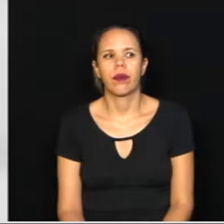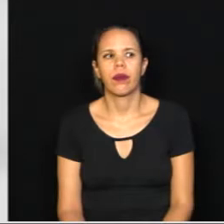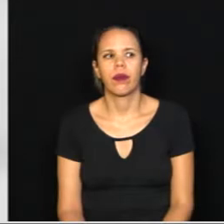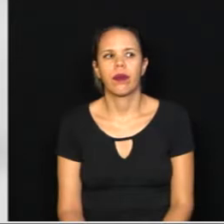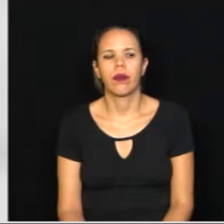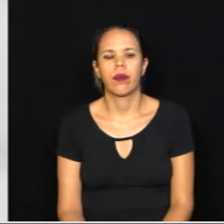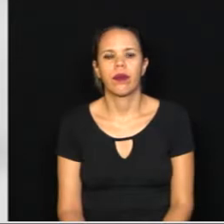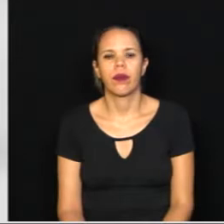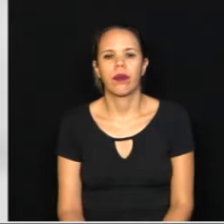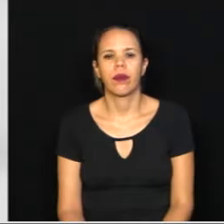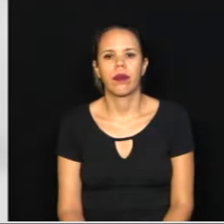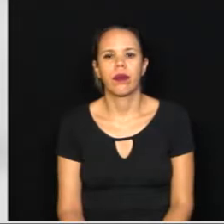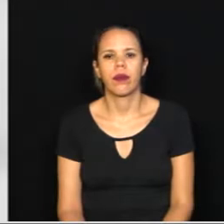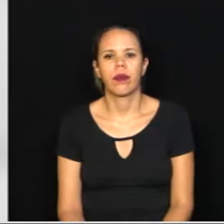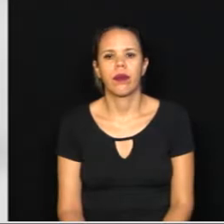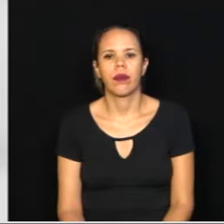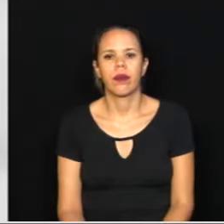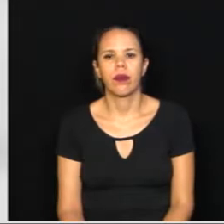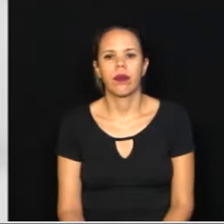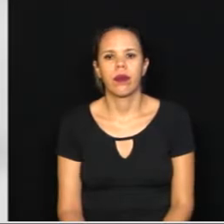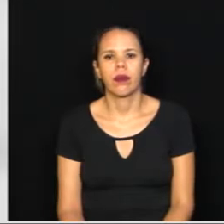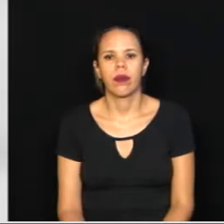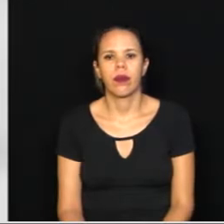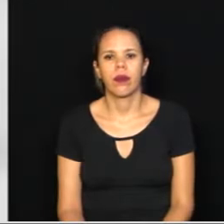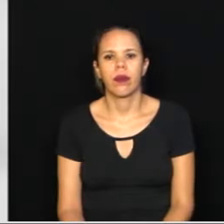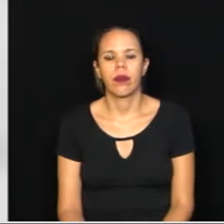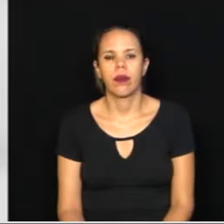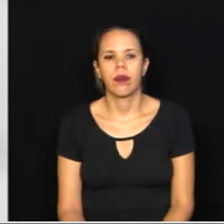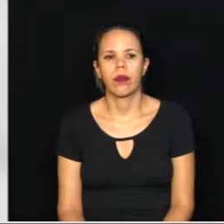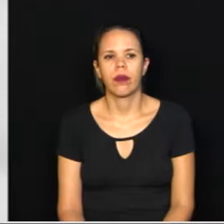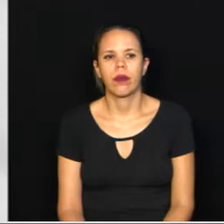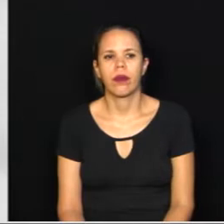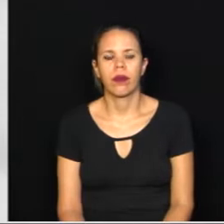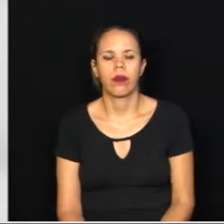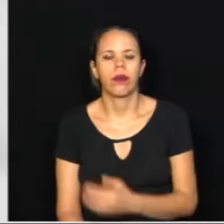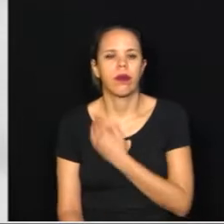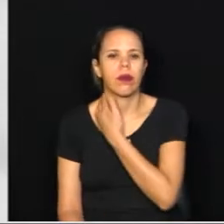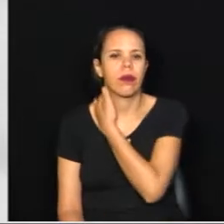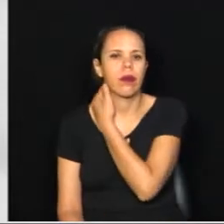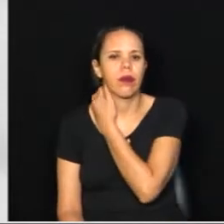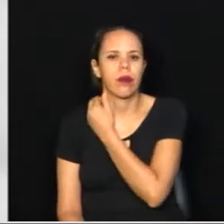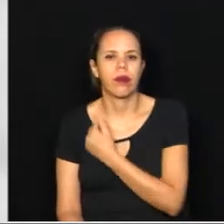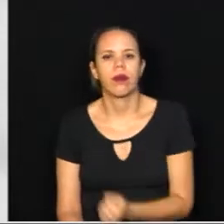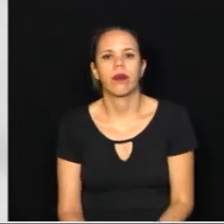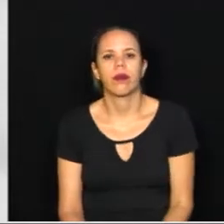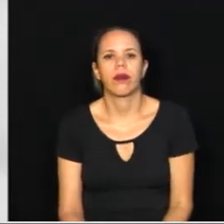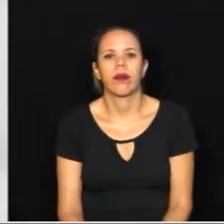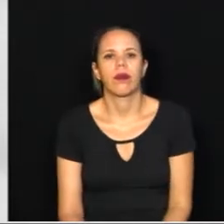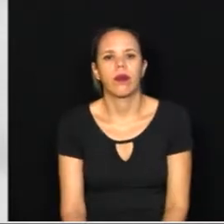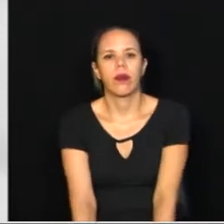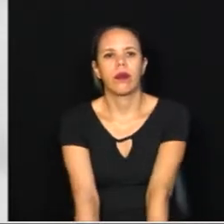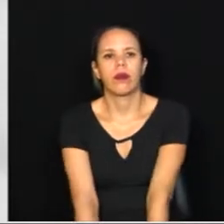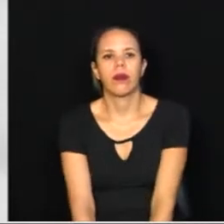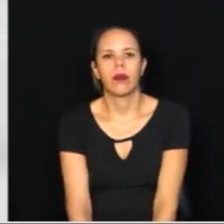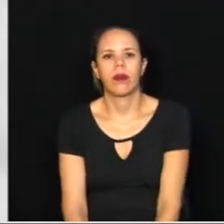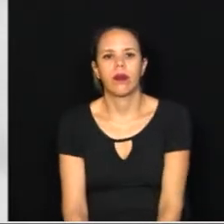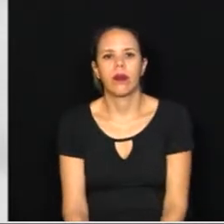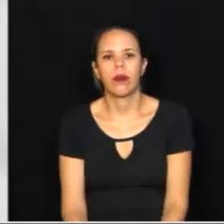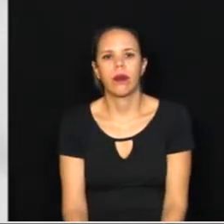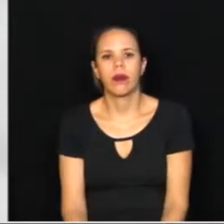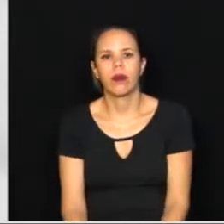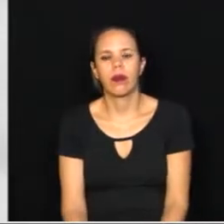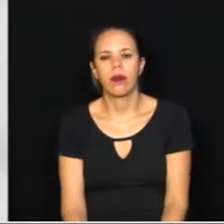Jardim Aurélia, que fica na Vila Prost Souza, do São Quirino, no Parque São Quirino, o Costa e Silva, que fica no